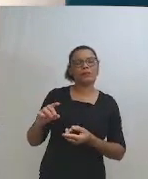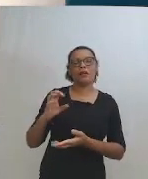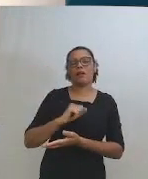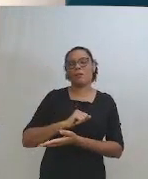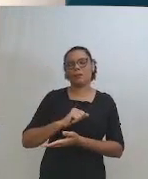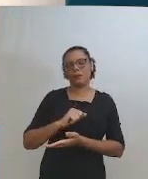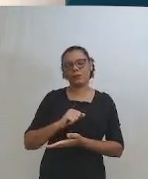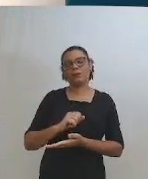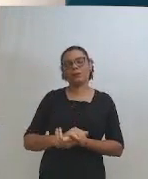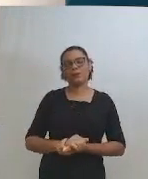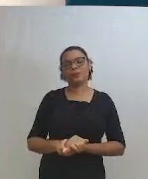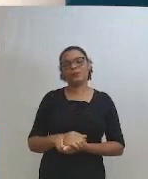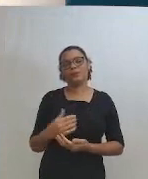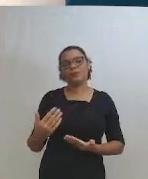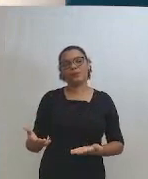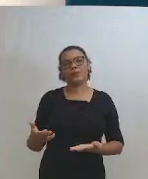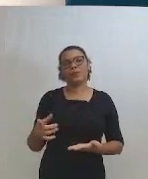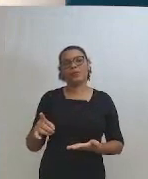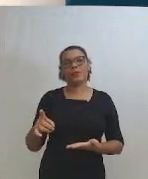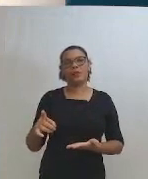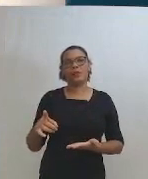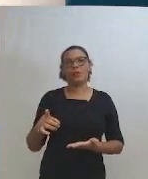Eminente ministro, o presente recurso ordinário constitucional